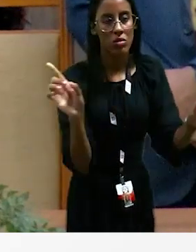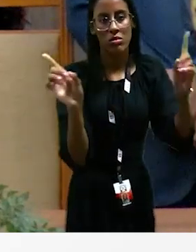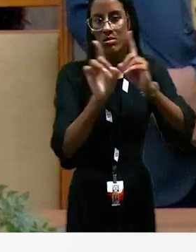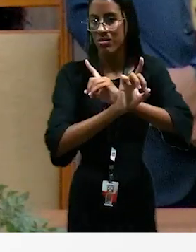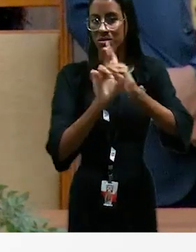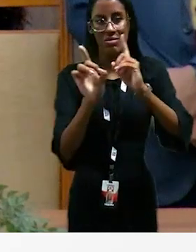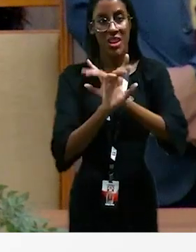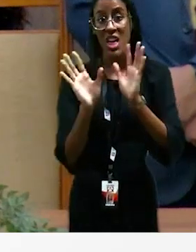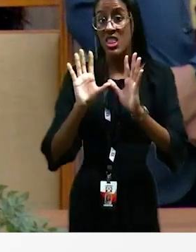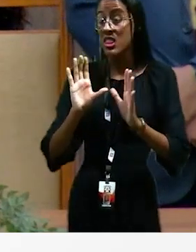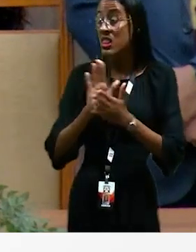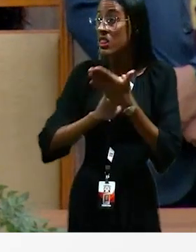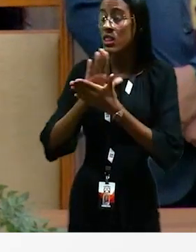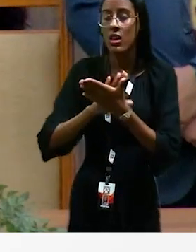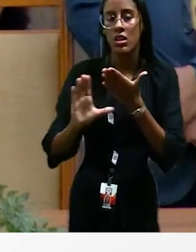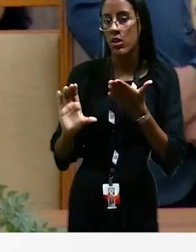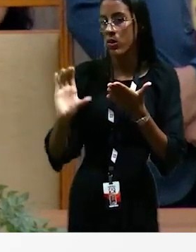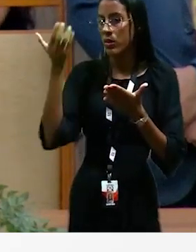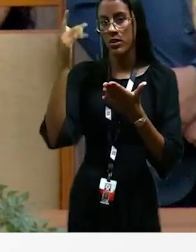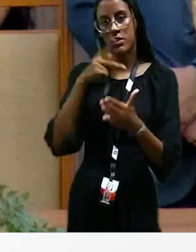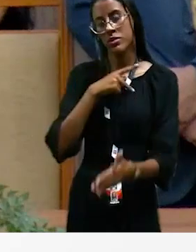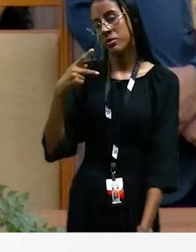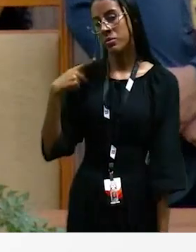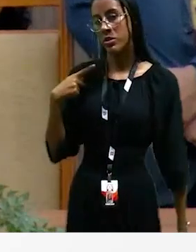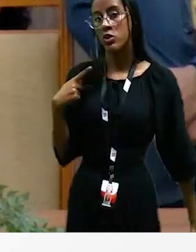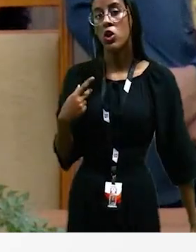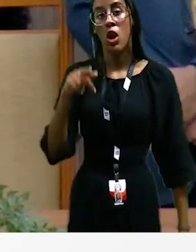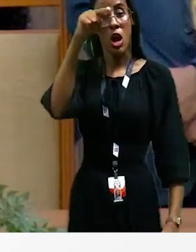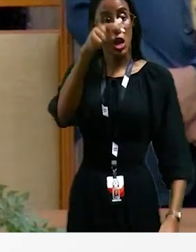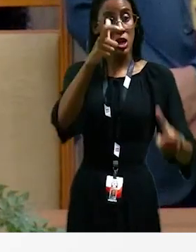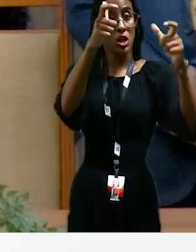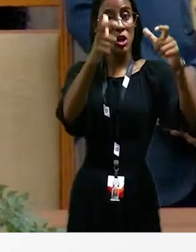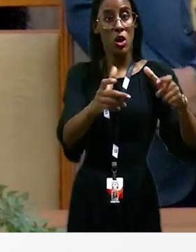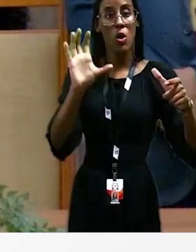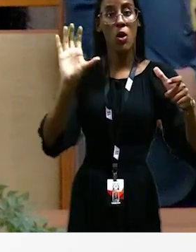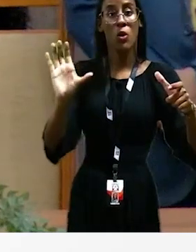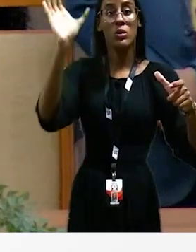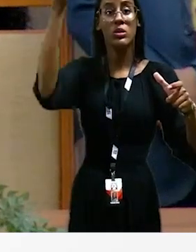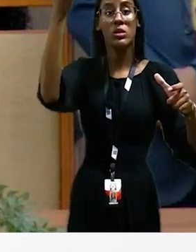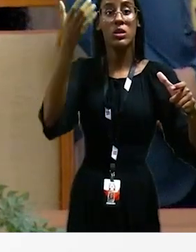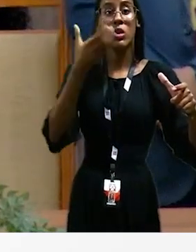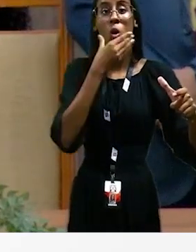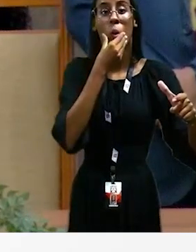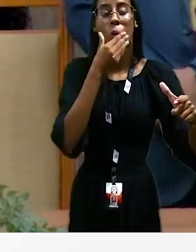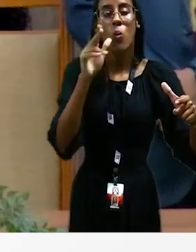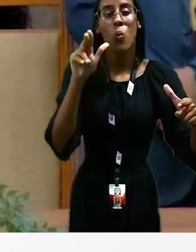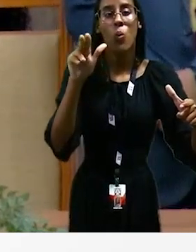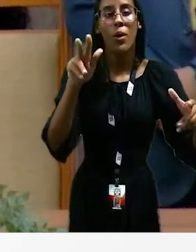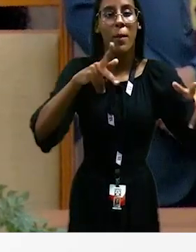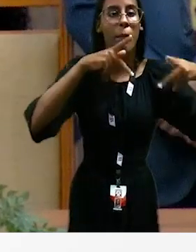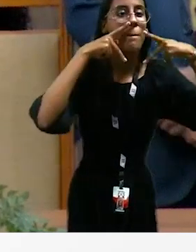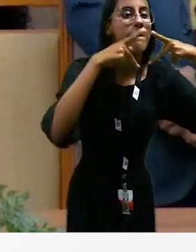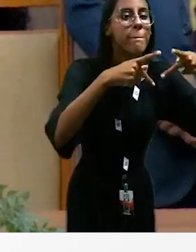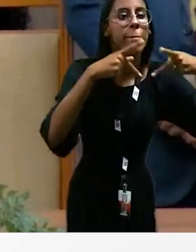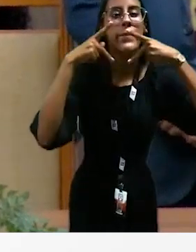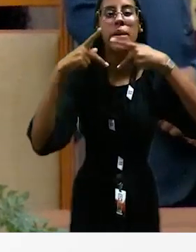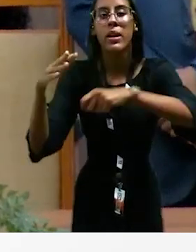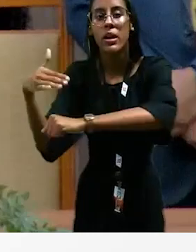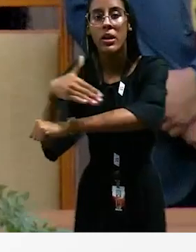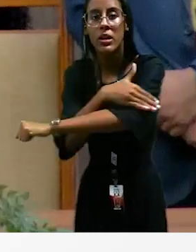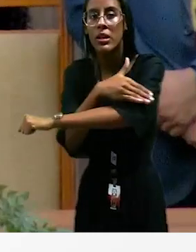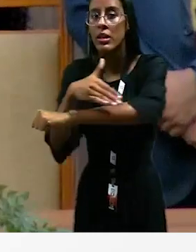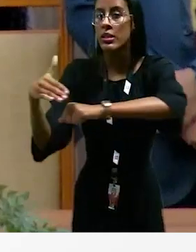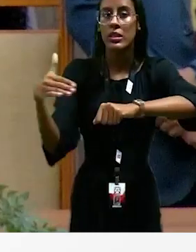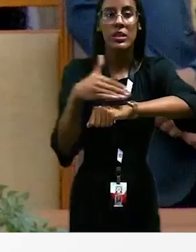aqui o irmão que estava lá fez um trabalho na rua fazendo um veículo na rua ele não